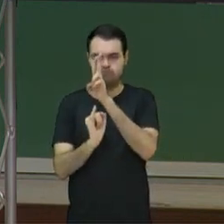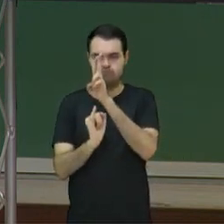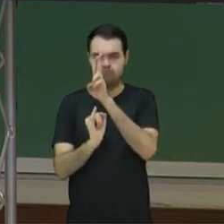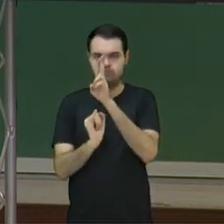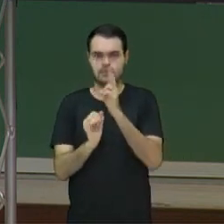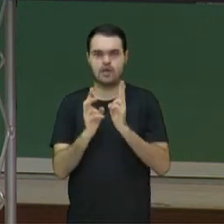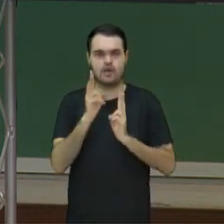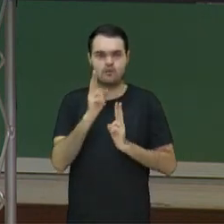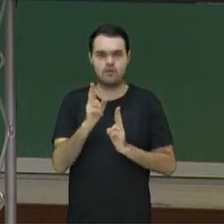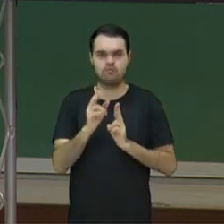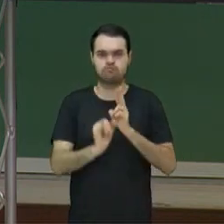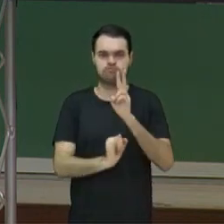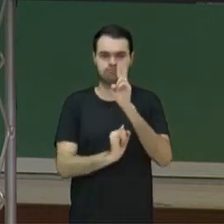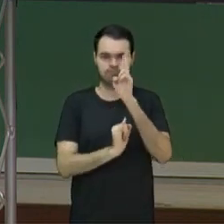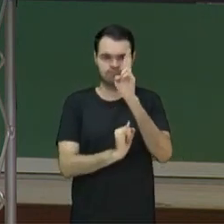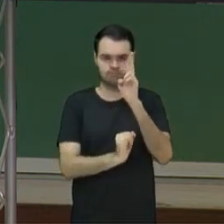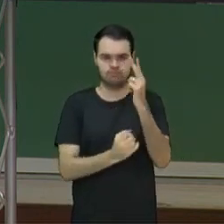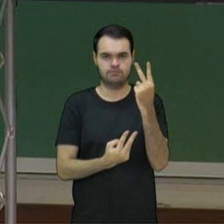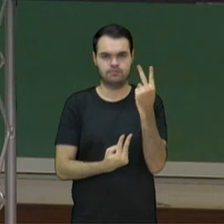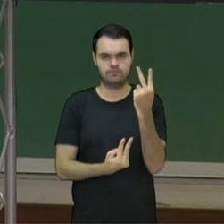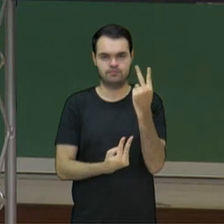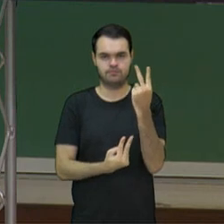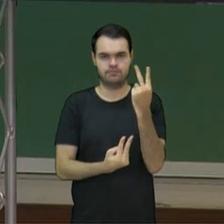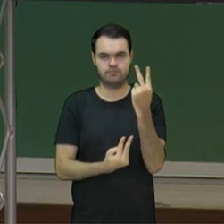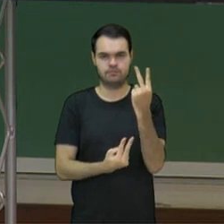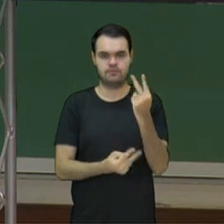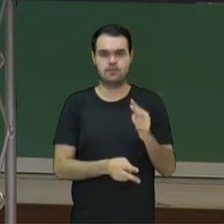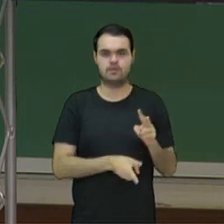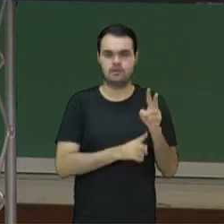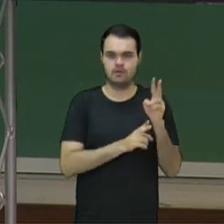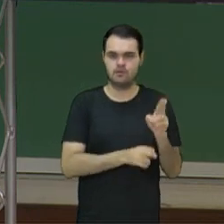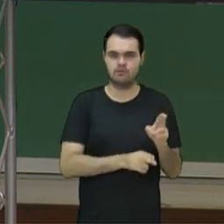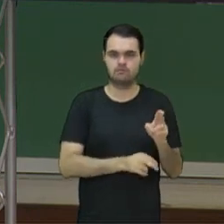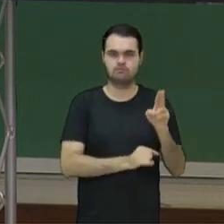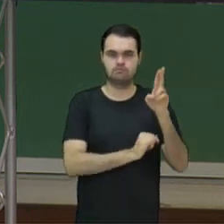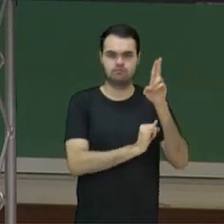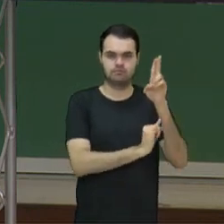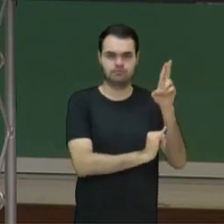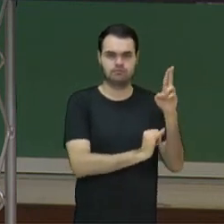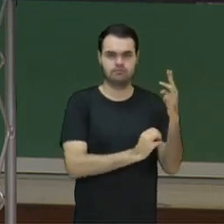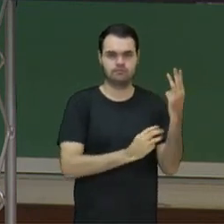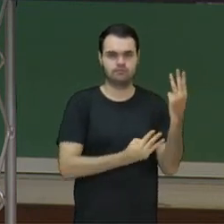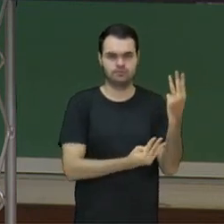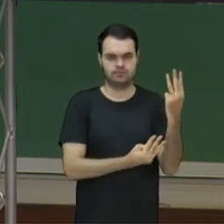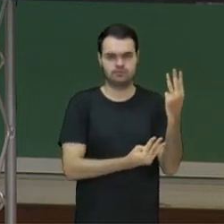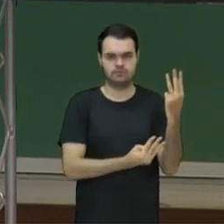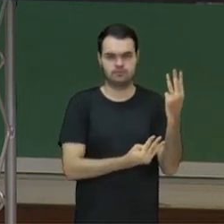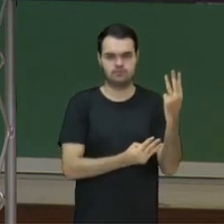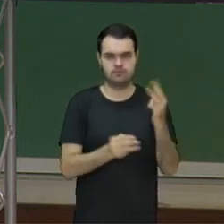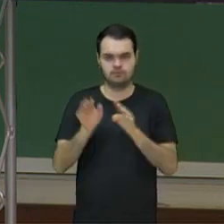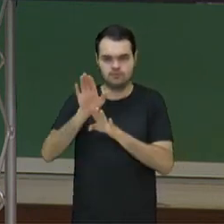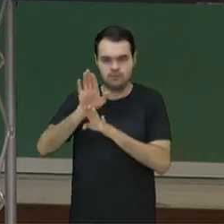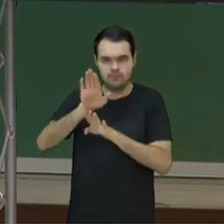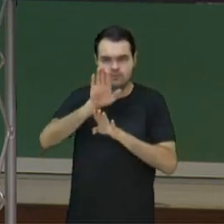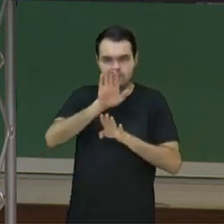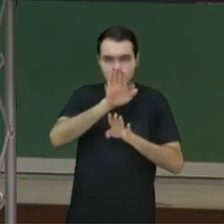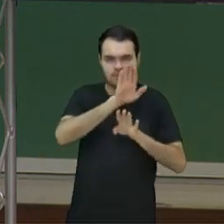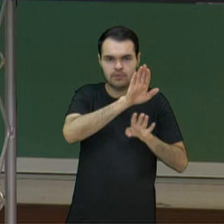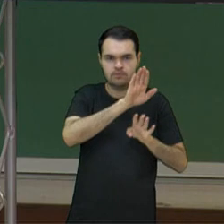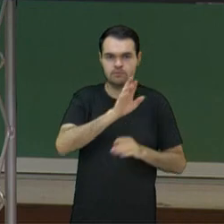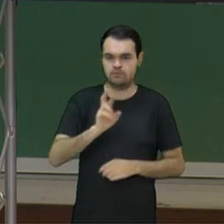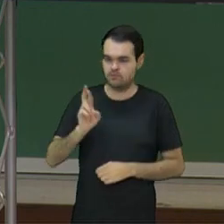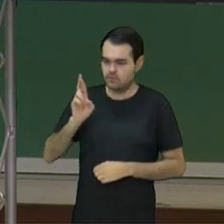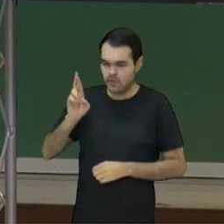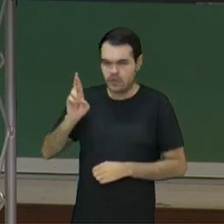tensão e a segunda corrente, que é igual à terceira tensão e a terceira corrente, e o R é sempre o mesmo, se